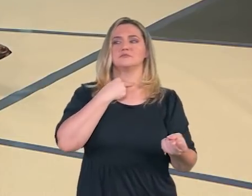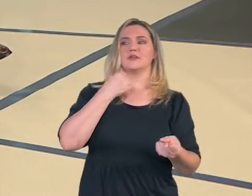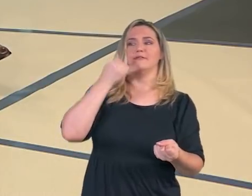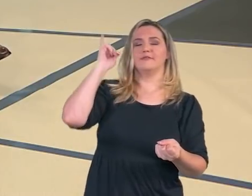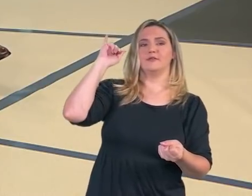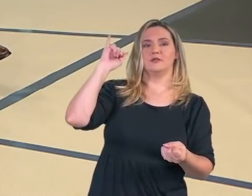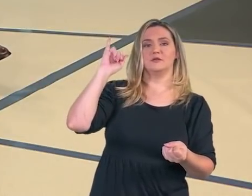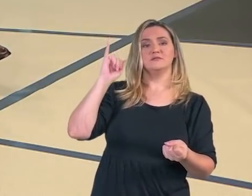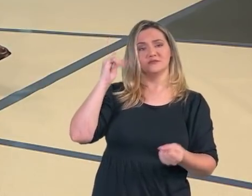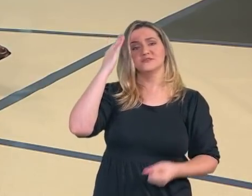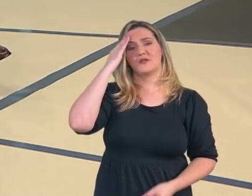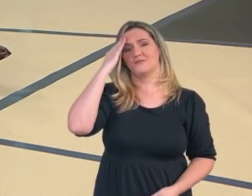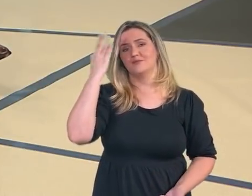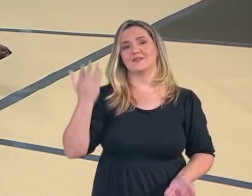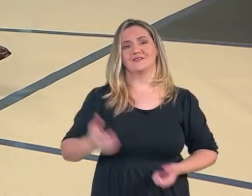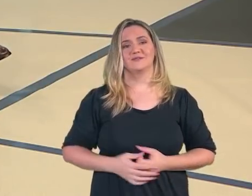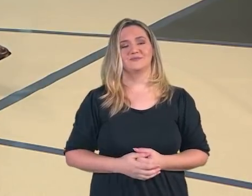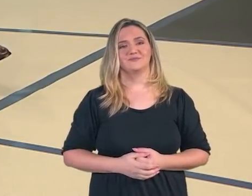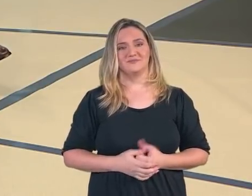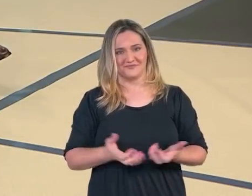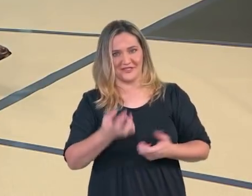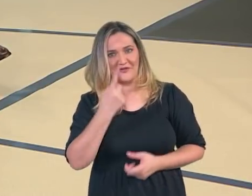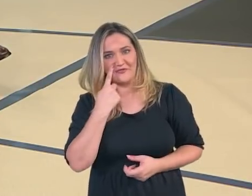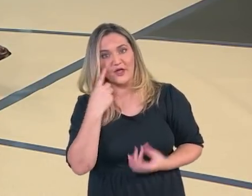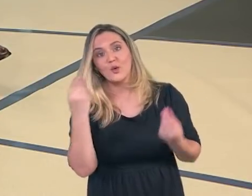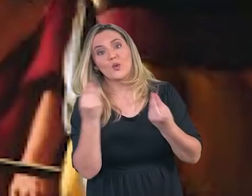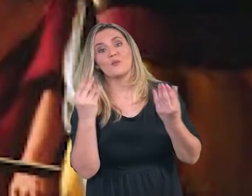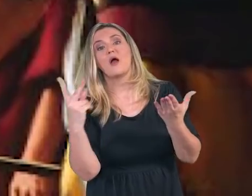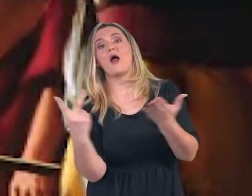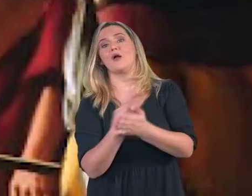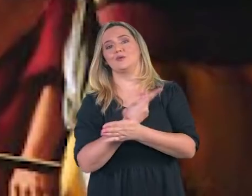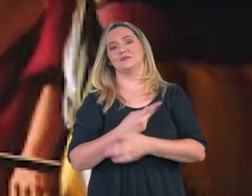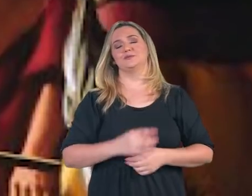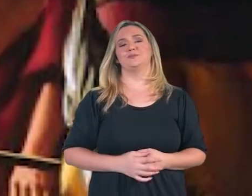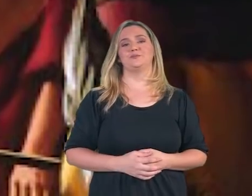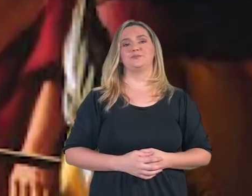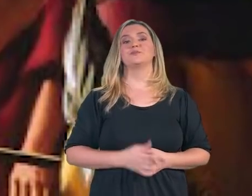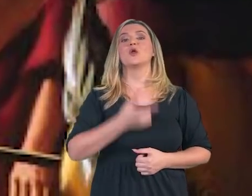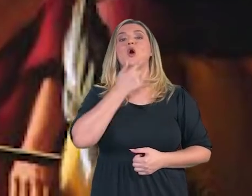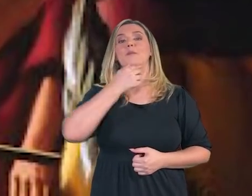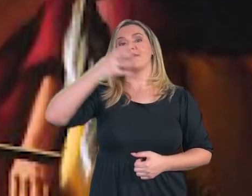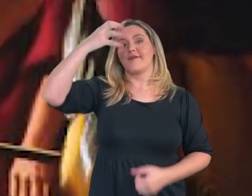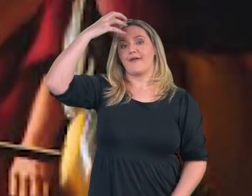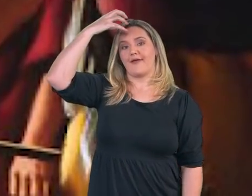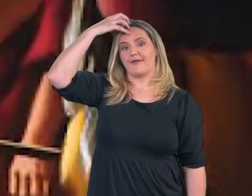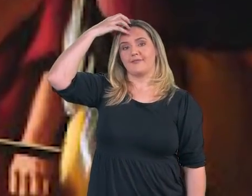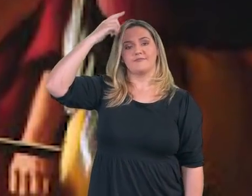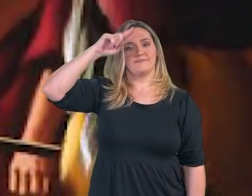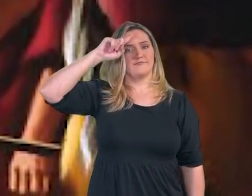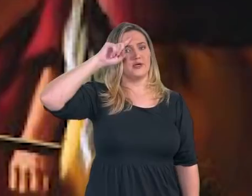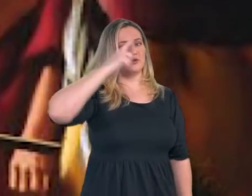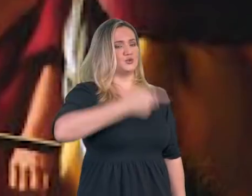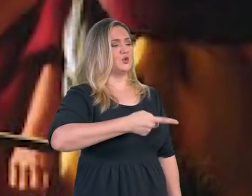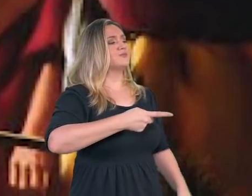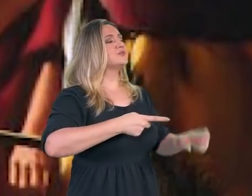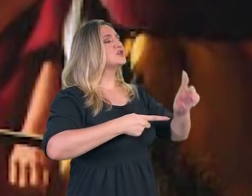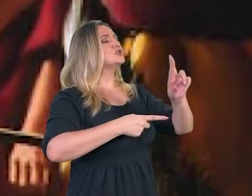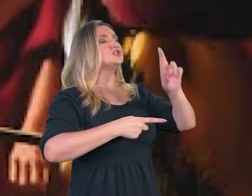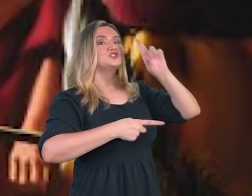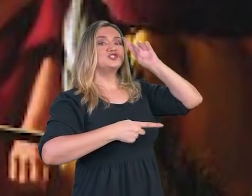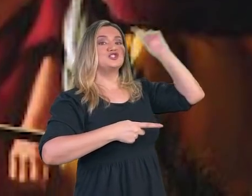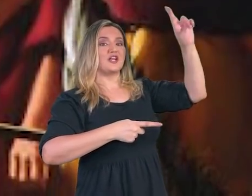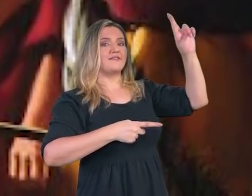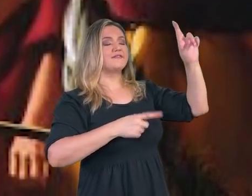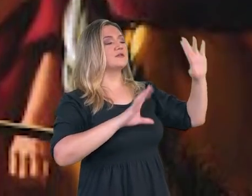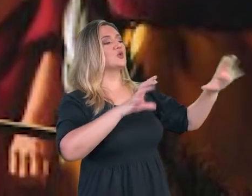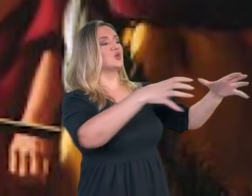E você quer ver na prática como isso aconteceu? Vamos lá. Por ordem do rei, o chefe dos eunucos deu novos nomes a Daniel